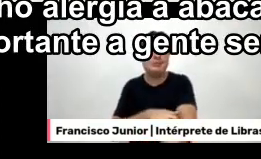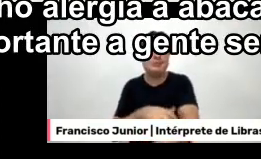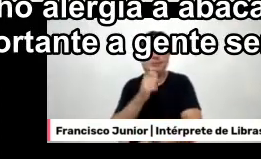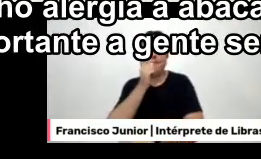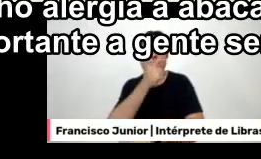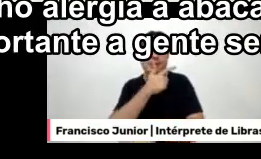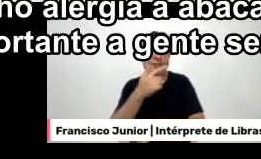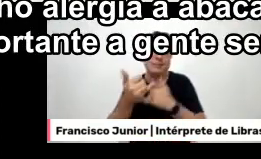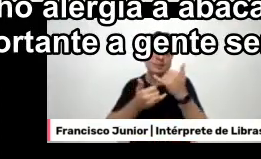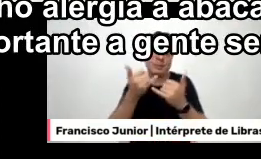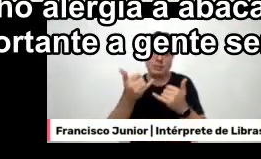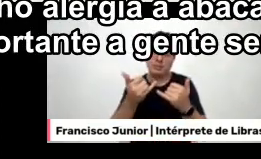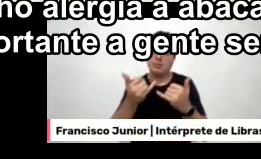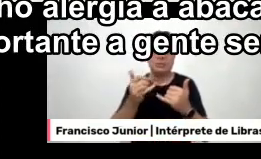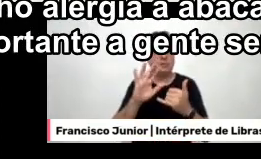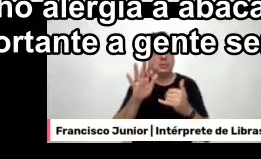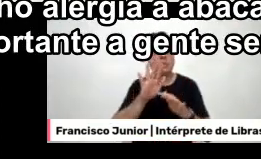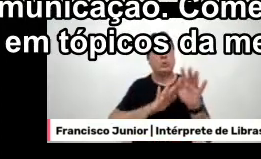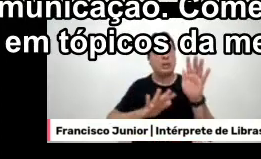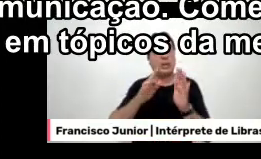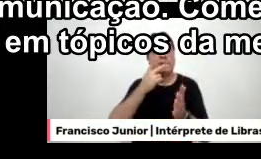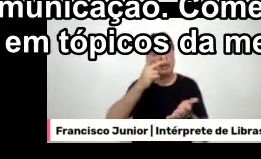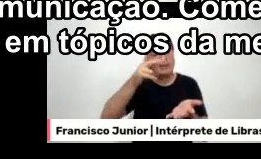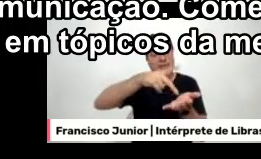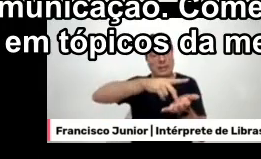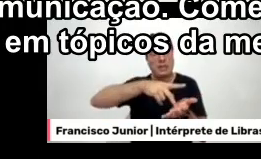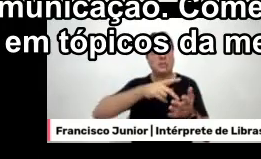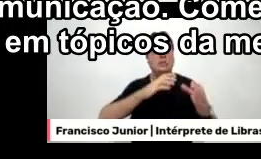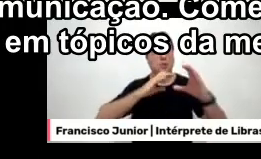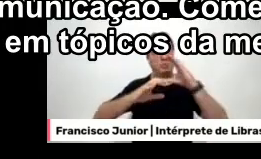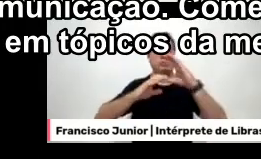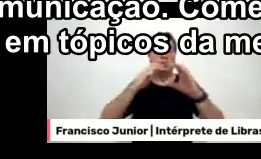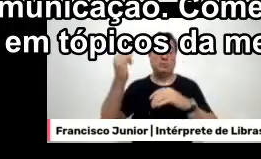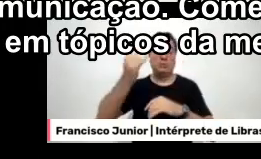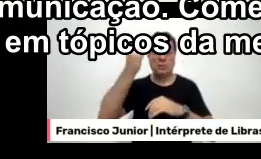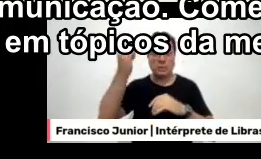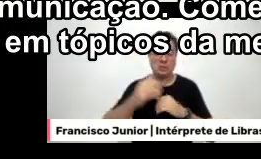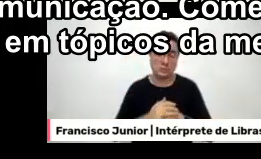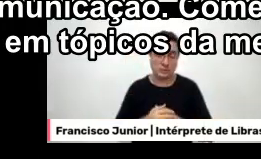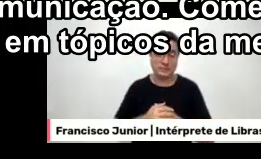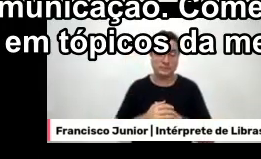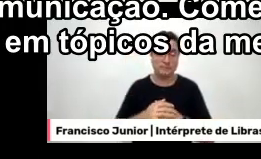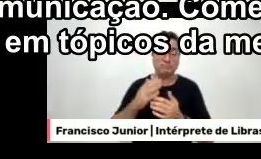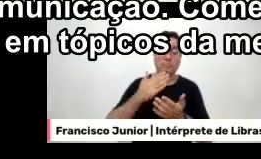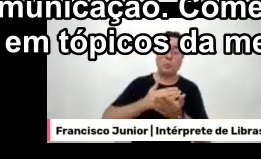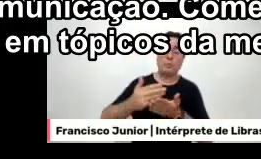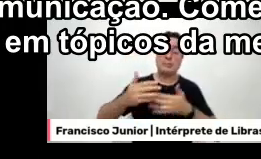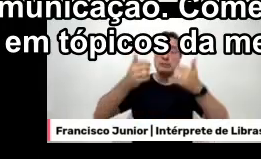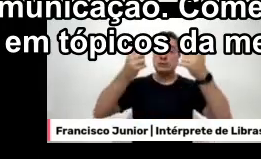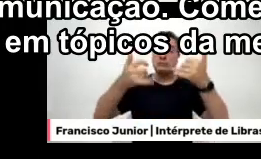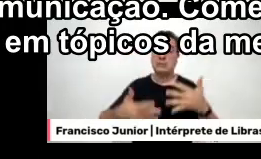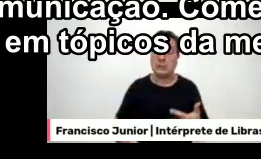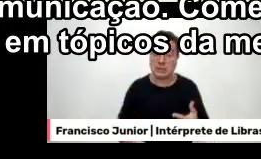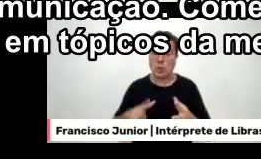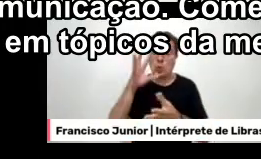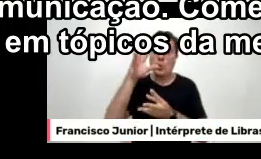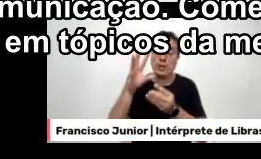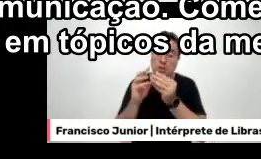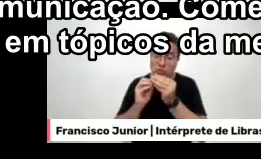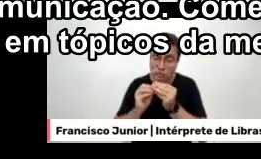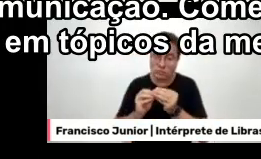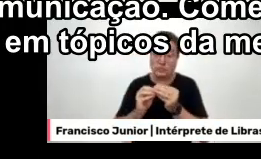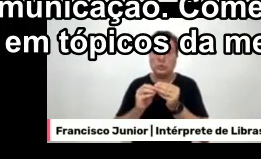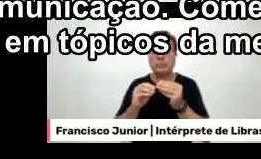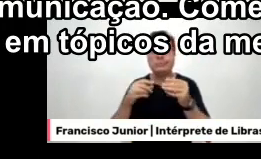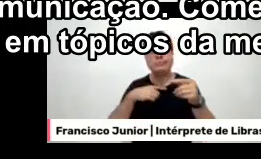extremamente importante a gente sempre levar a verdade na nossa comunicação. Comece suas explicações com um resumo em tópicos